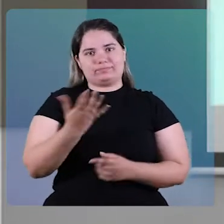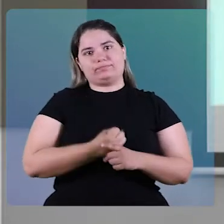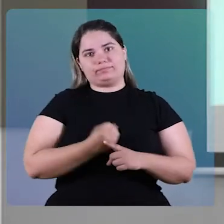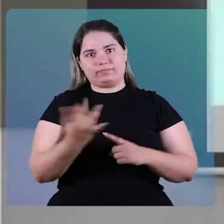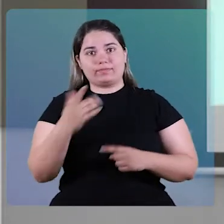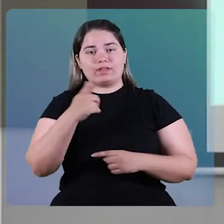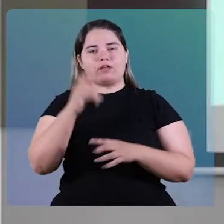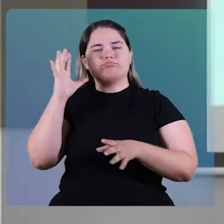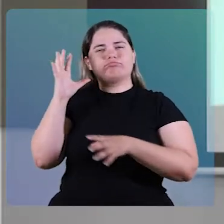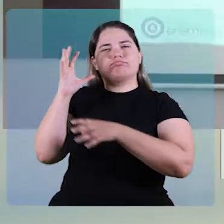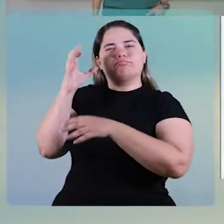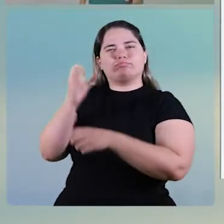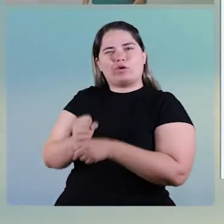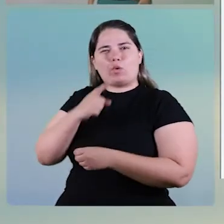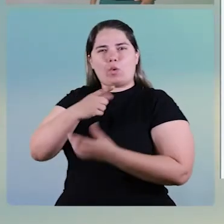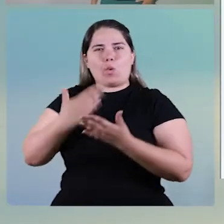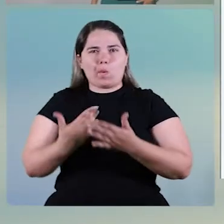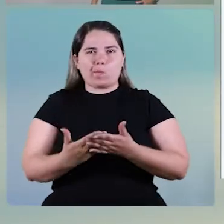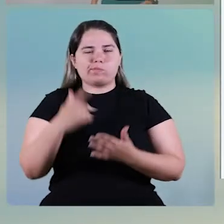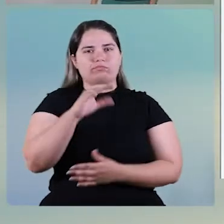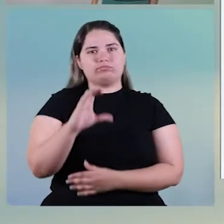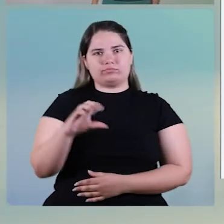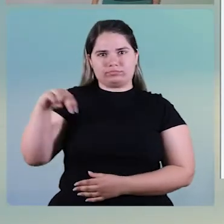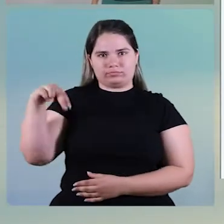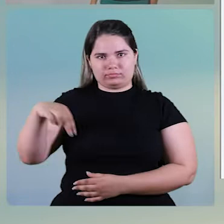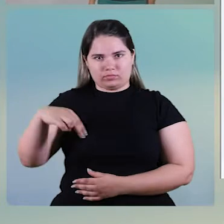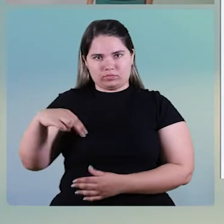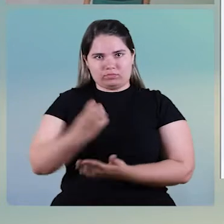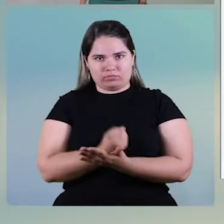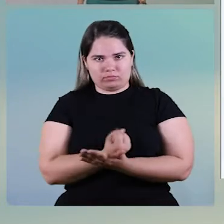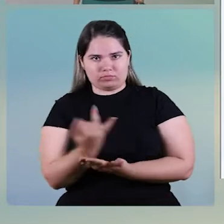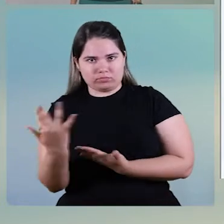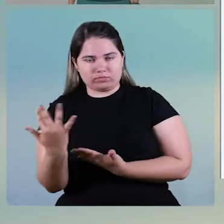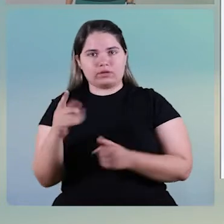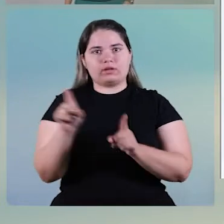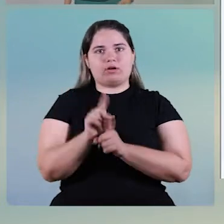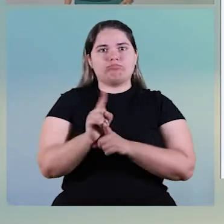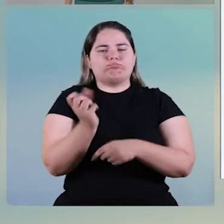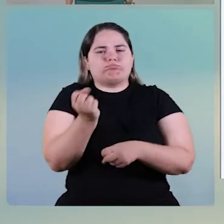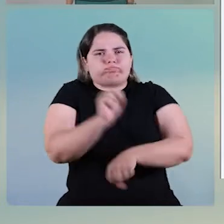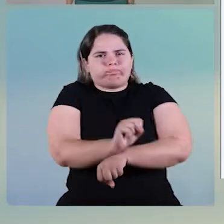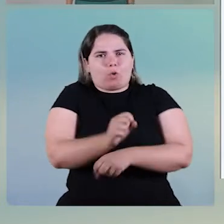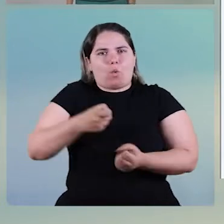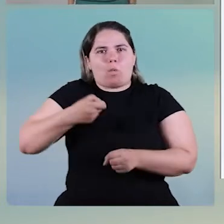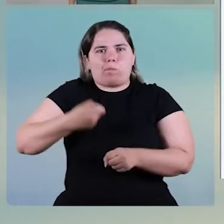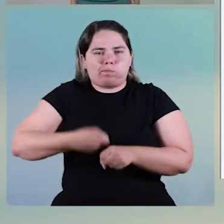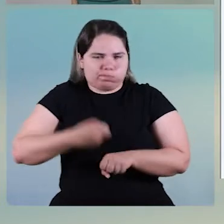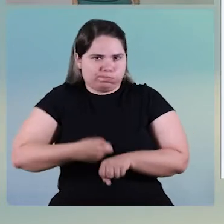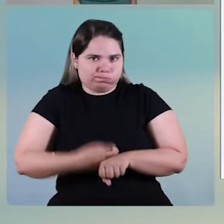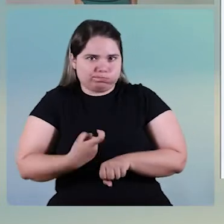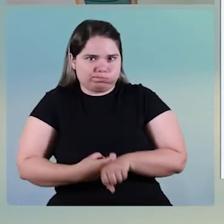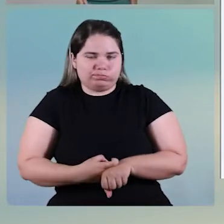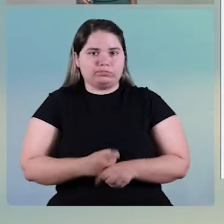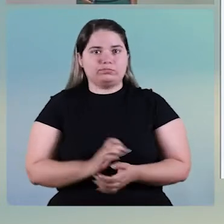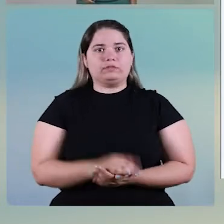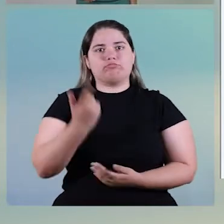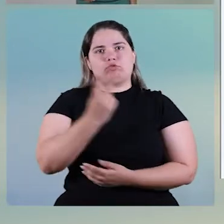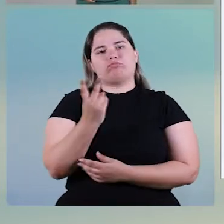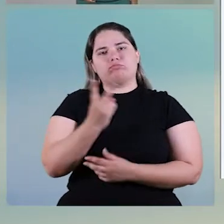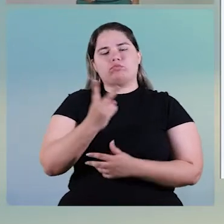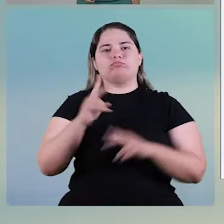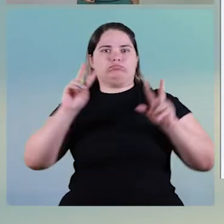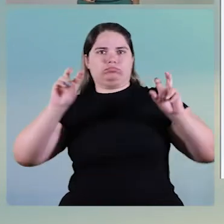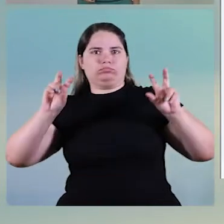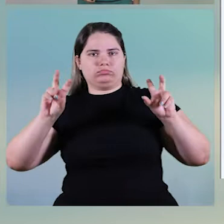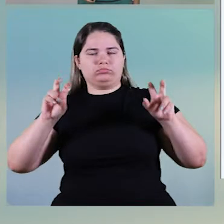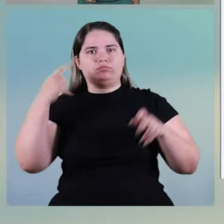vai revisar os conteúdos de cinemática escalar e estática dos sólidos, dois temas de mecânica que serão de